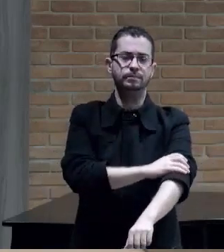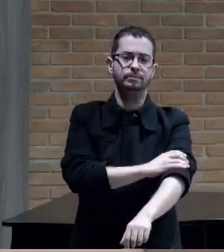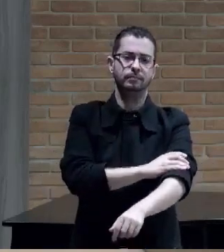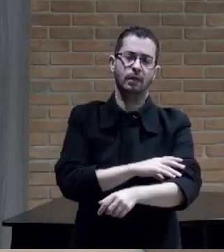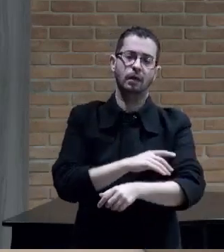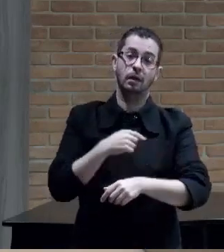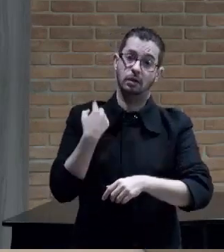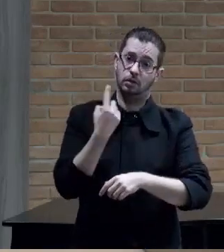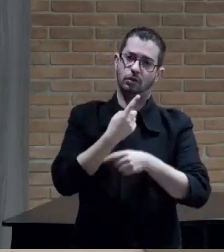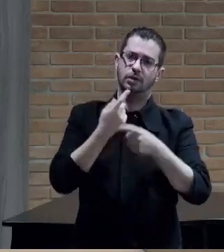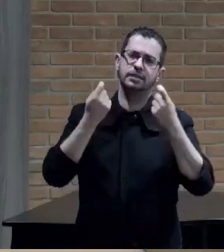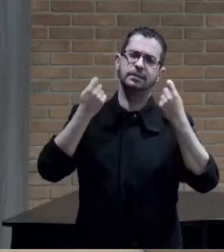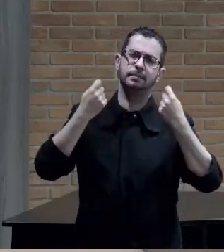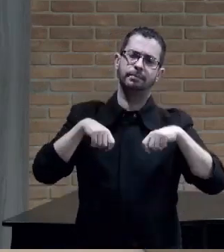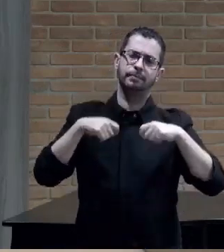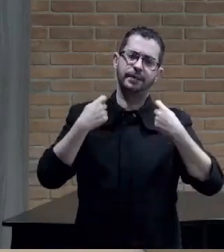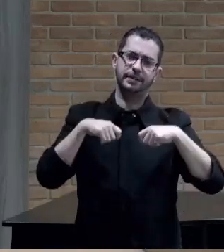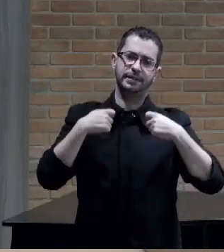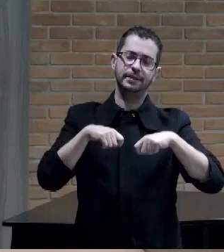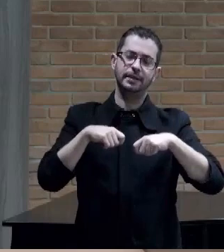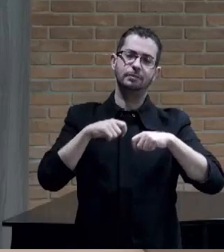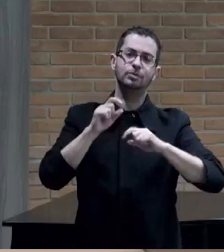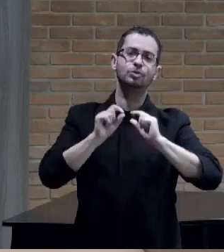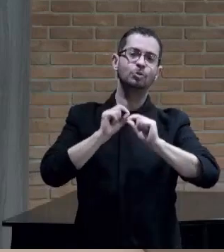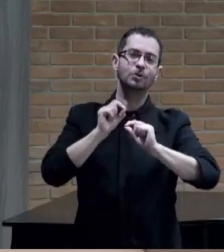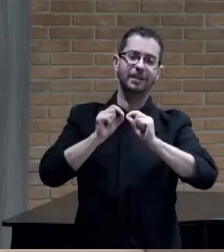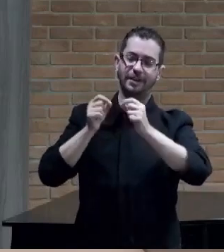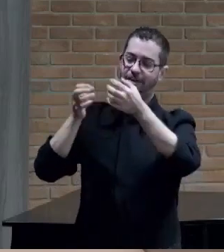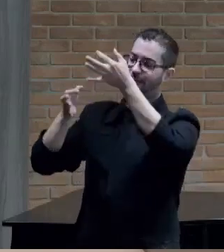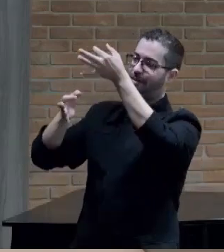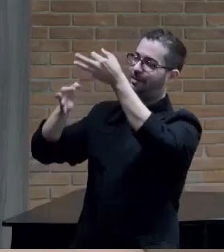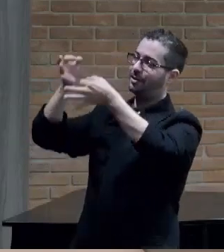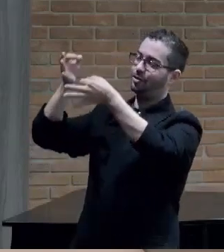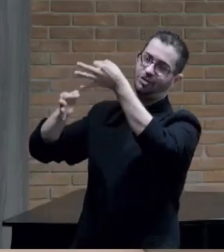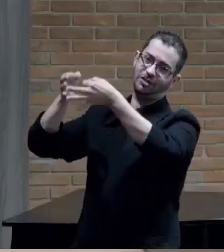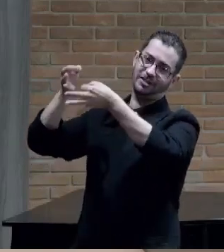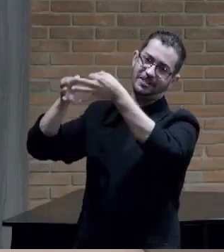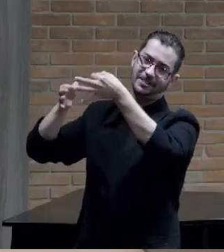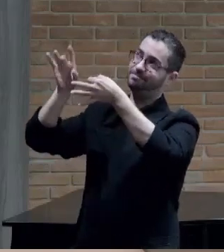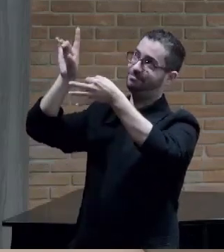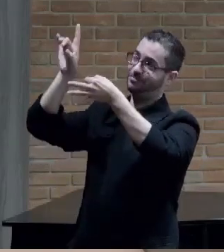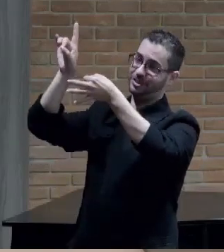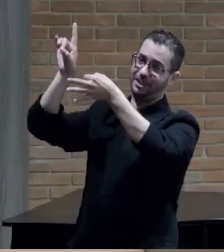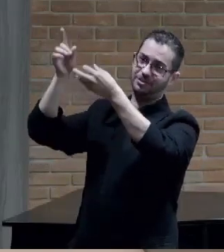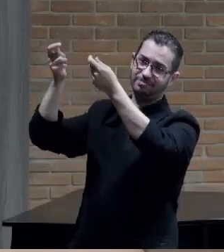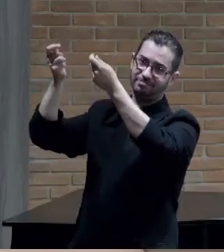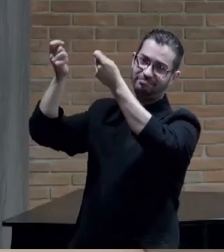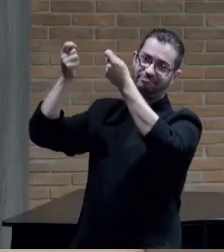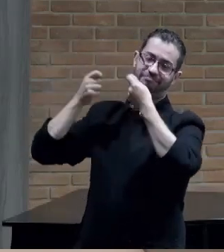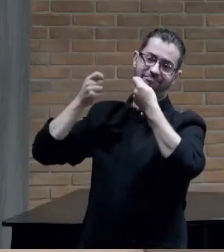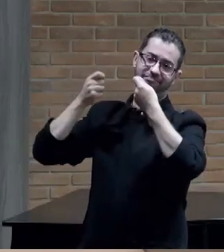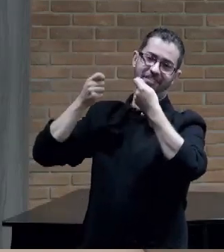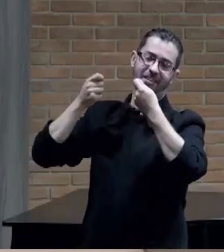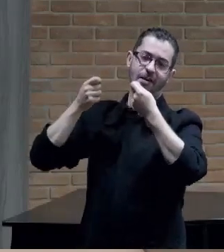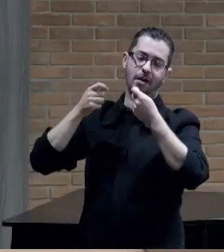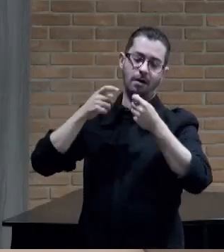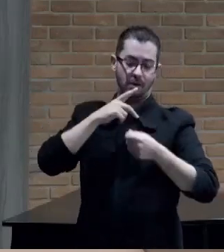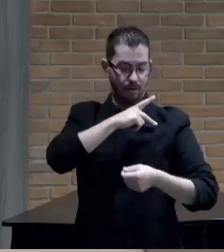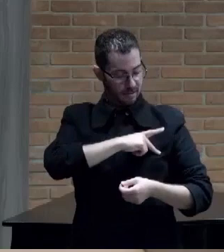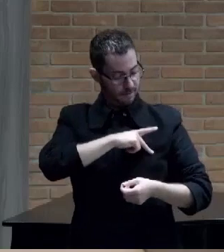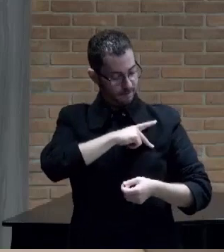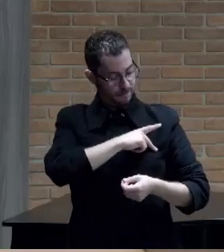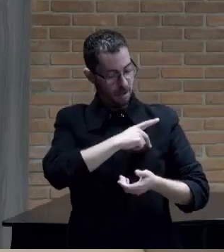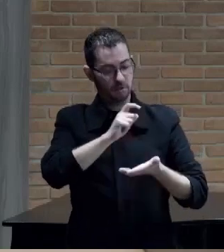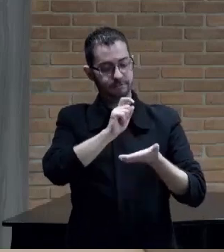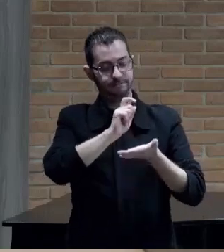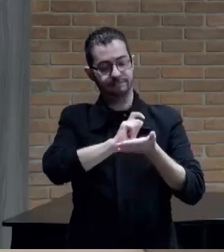Nós precisamos de uma justiça. O que Paulo escreve aqui,